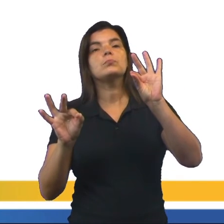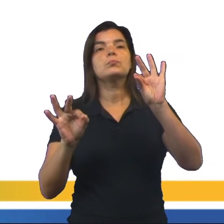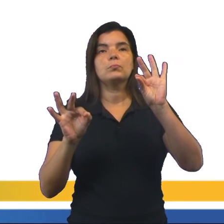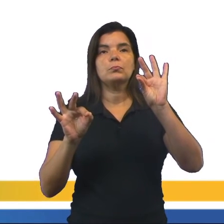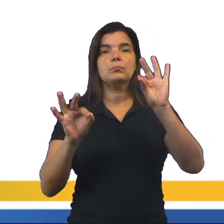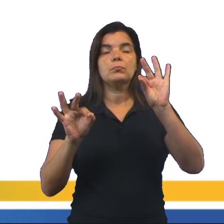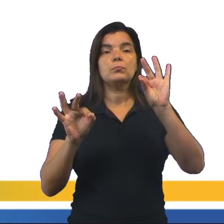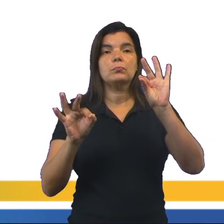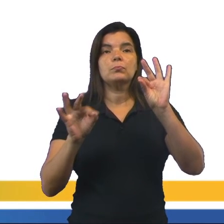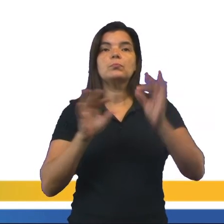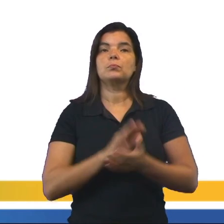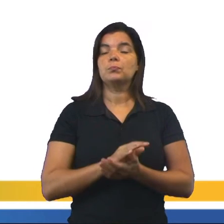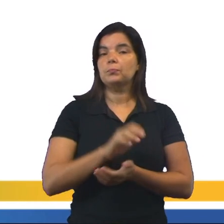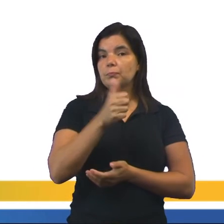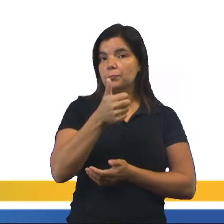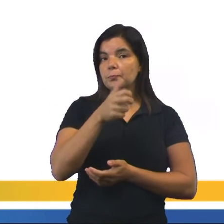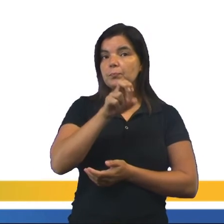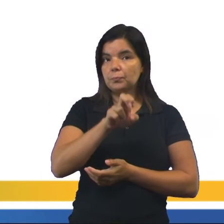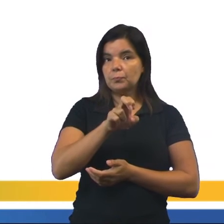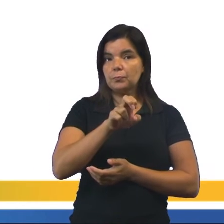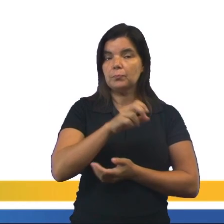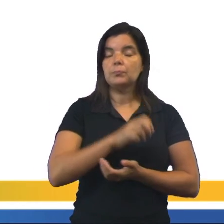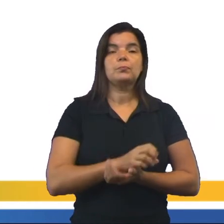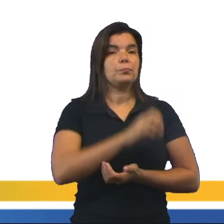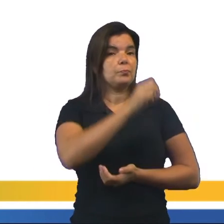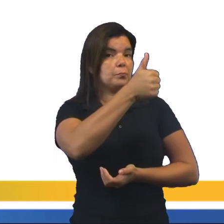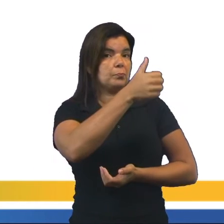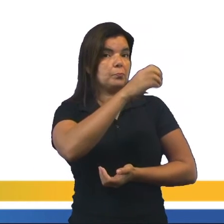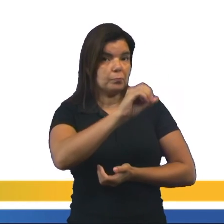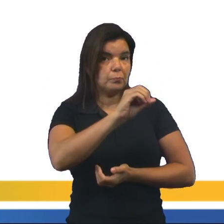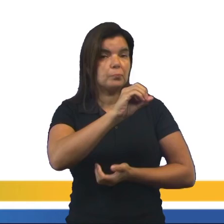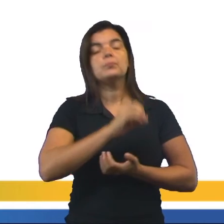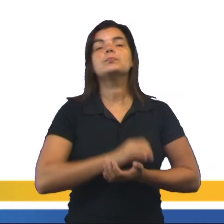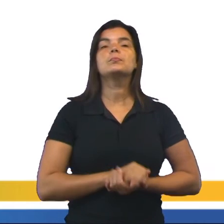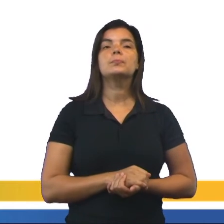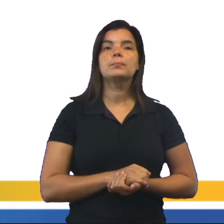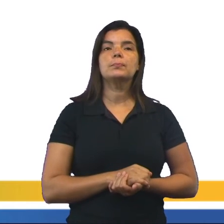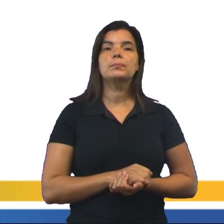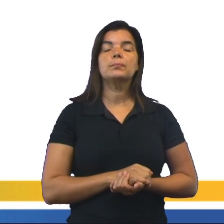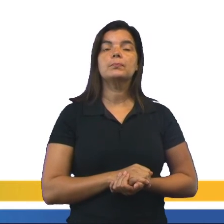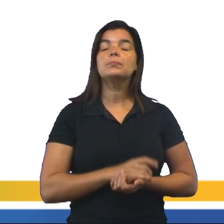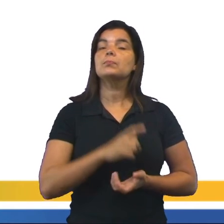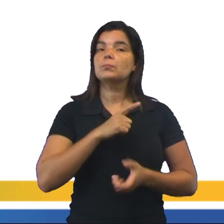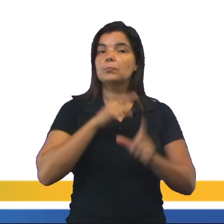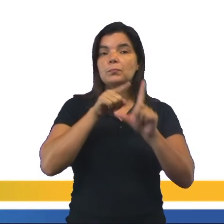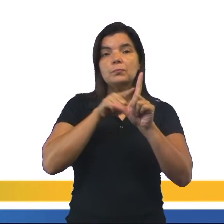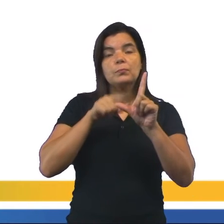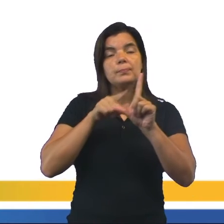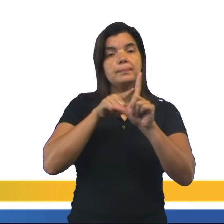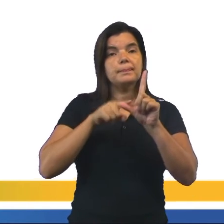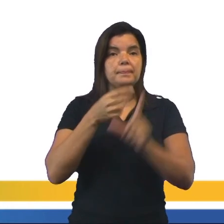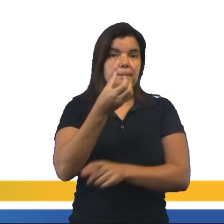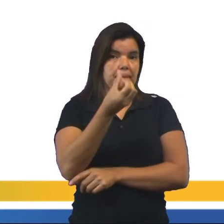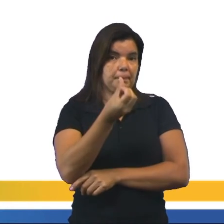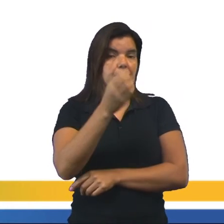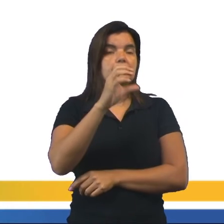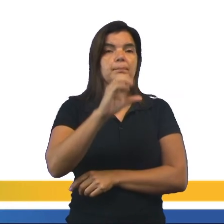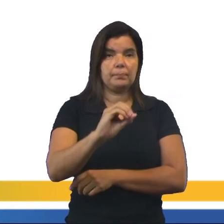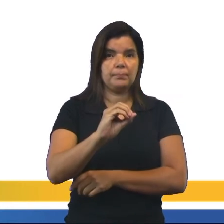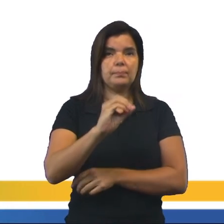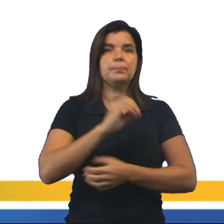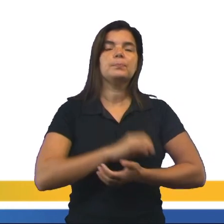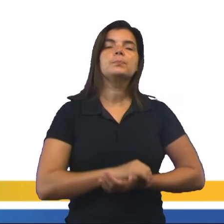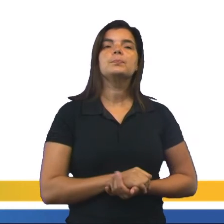triangular medem 15 metros e 10 metros, formando um ângulo de 60